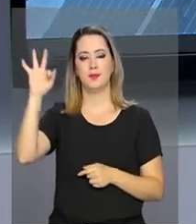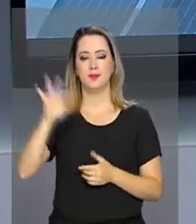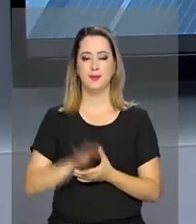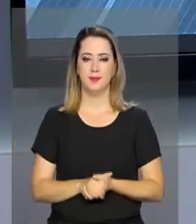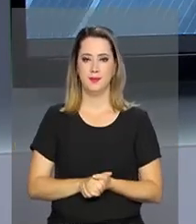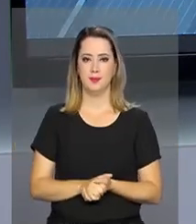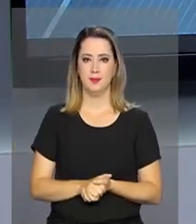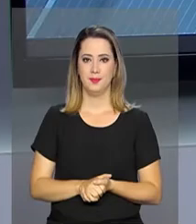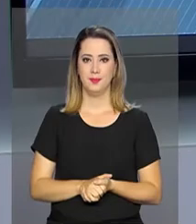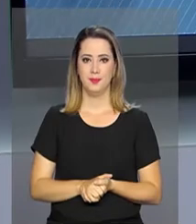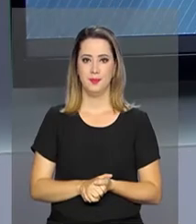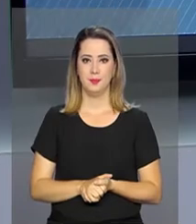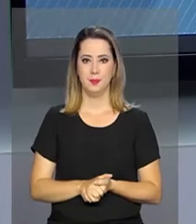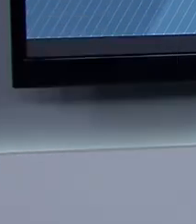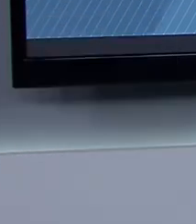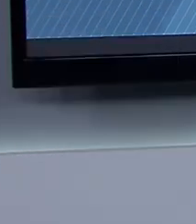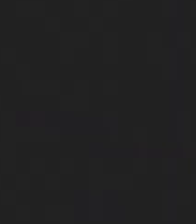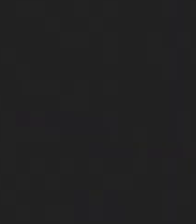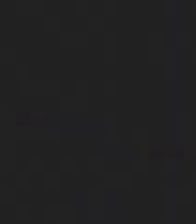do governo federal